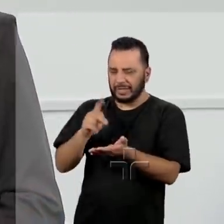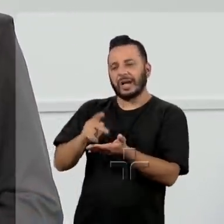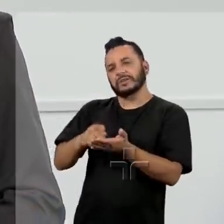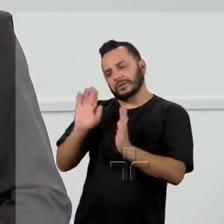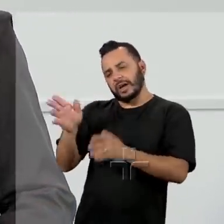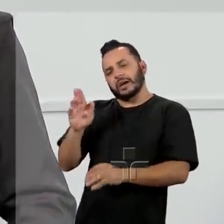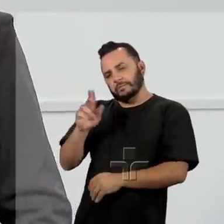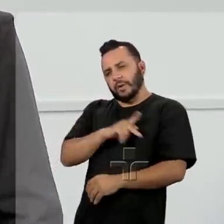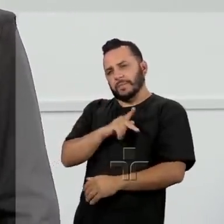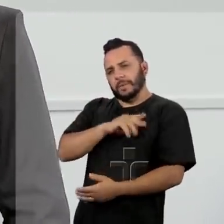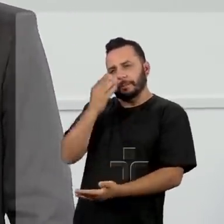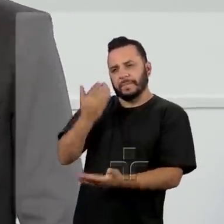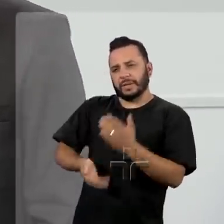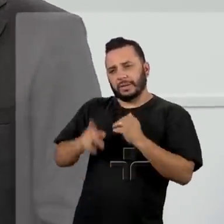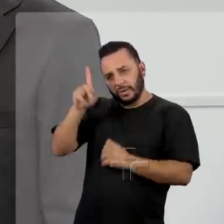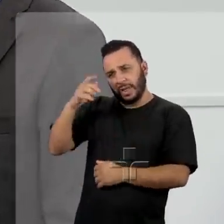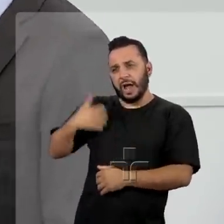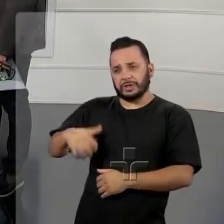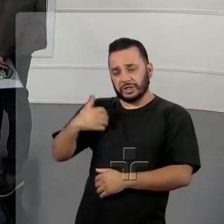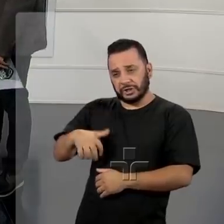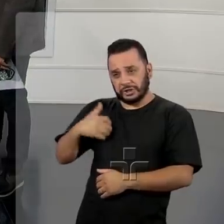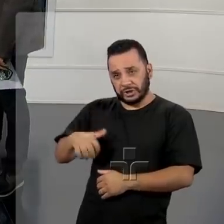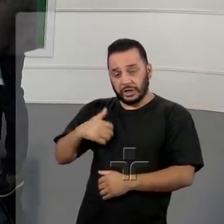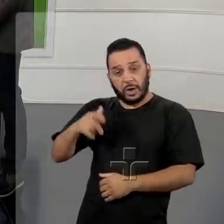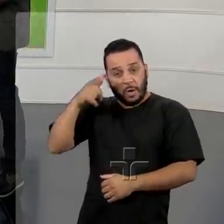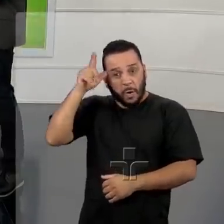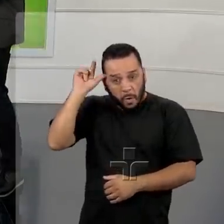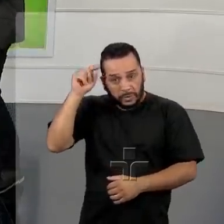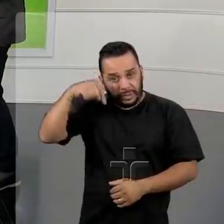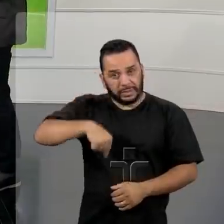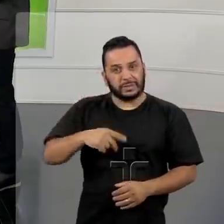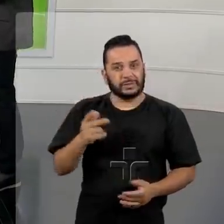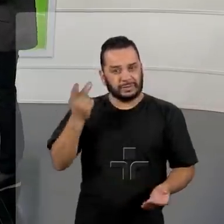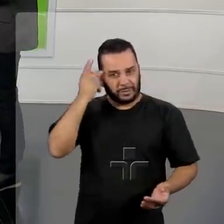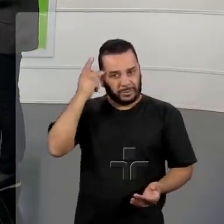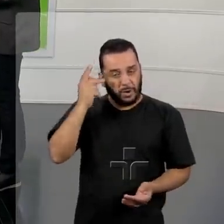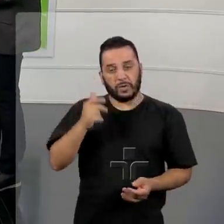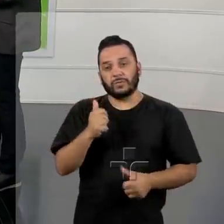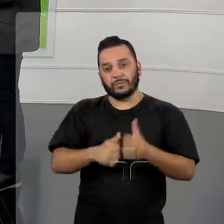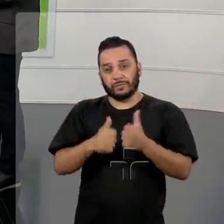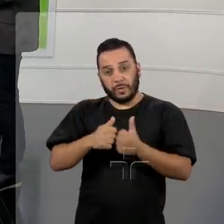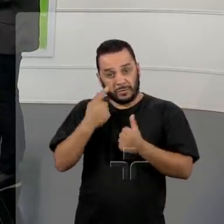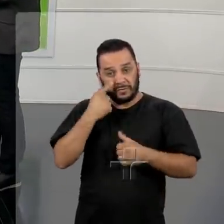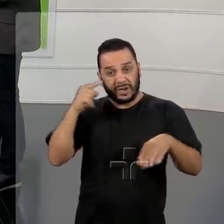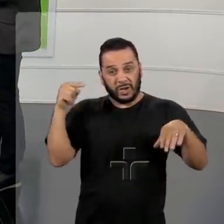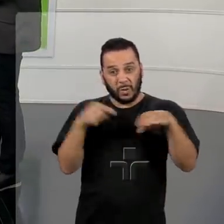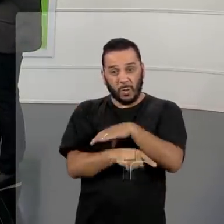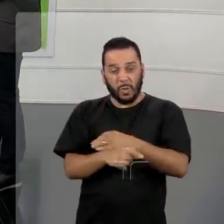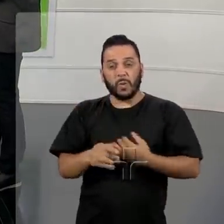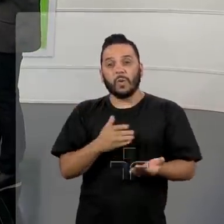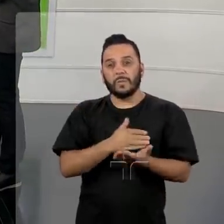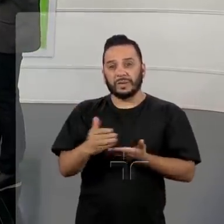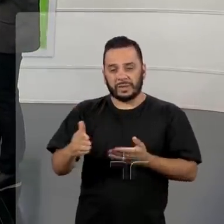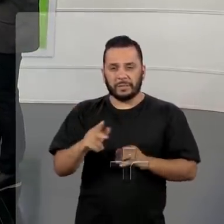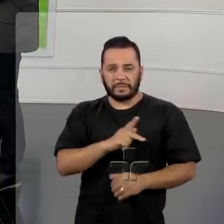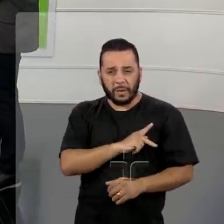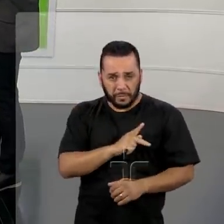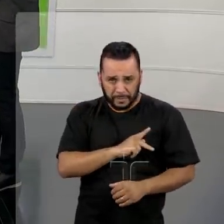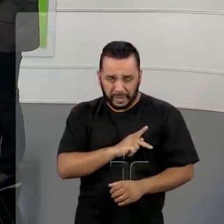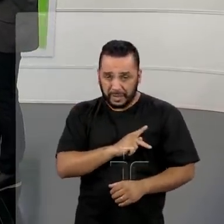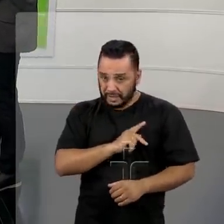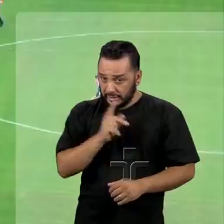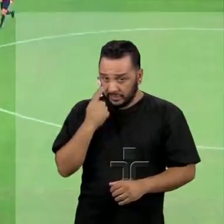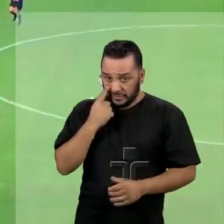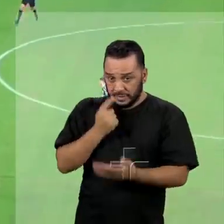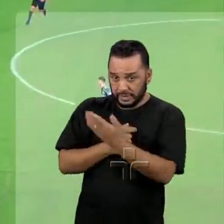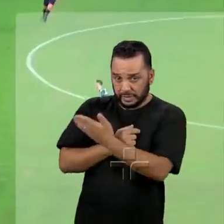primeira partida quando jogou lá na Argentina. Ontem a gente teve o jogo de volta aqui, a gente vai ver os gols da partida. Vamos começar pelo gol. O Palmeiras, antes de tudo, o que a gente vai